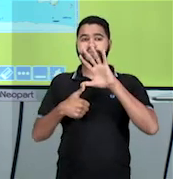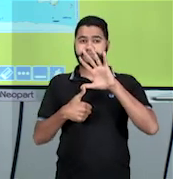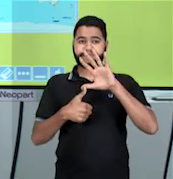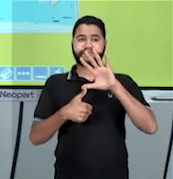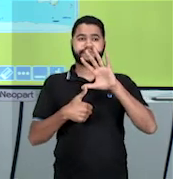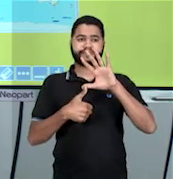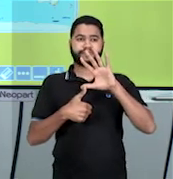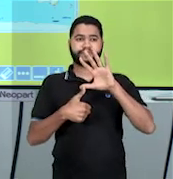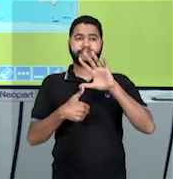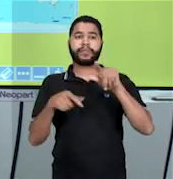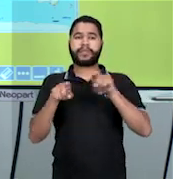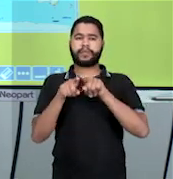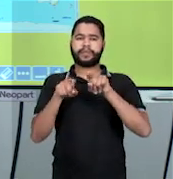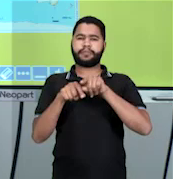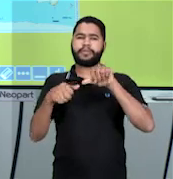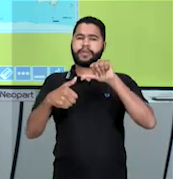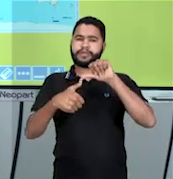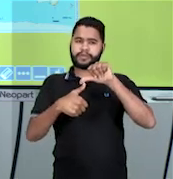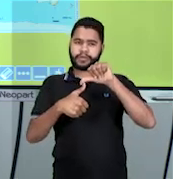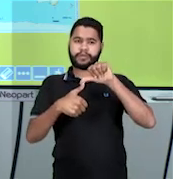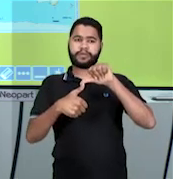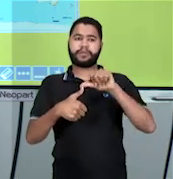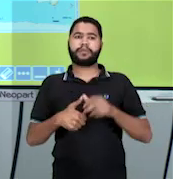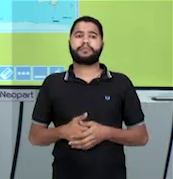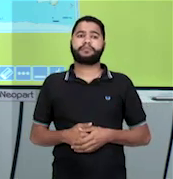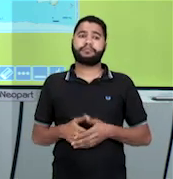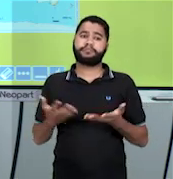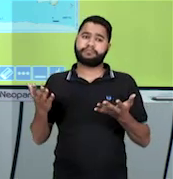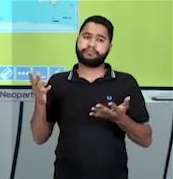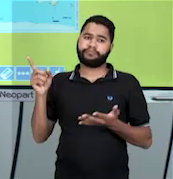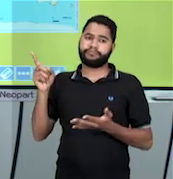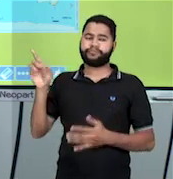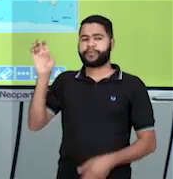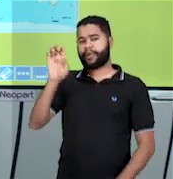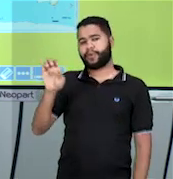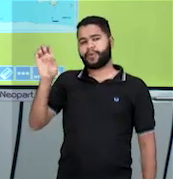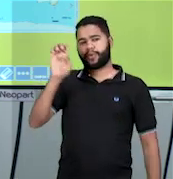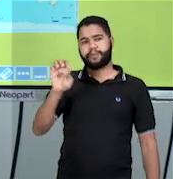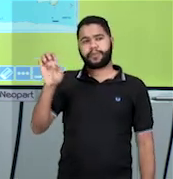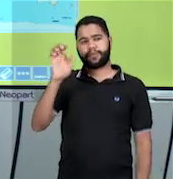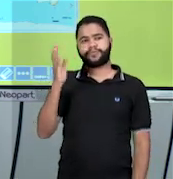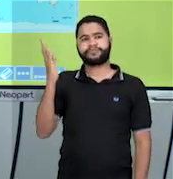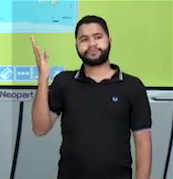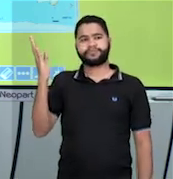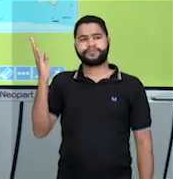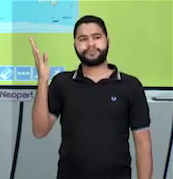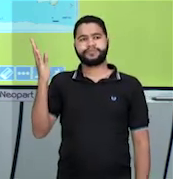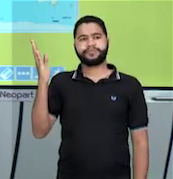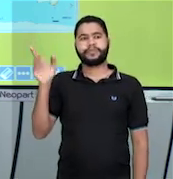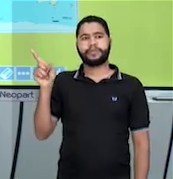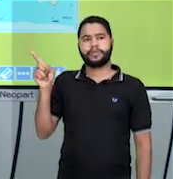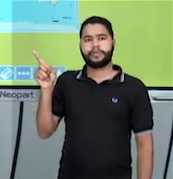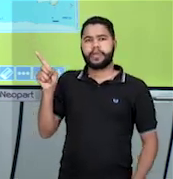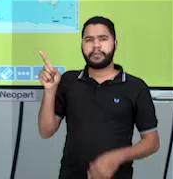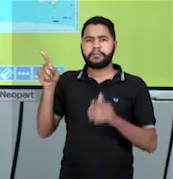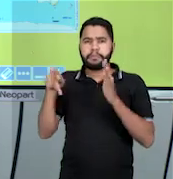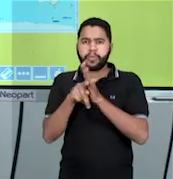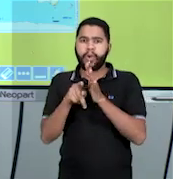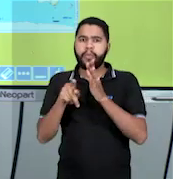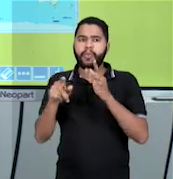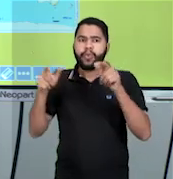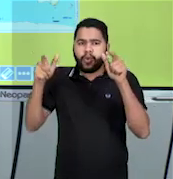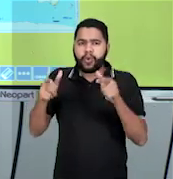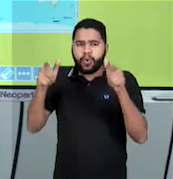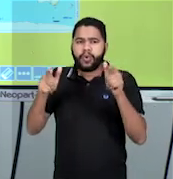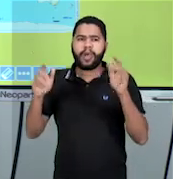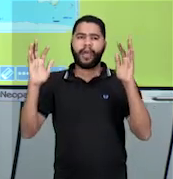e a Central, ok? E, claro, a Europa, né? Então, você tem essas grandes aglomerações